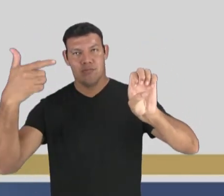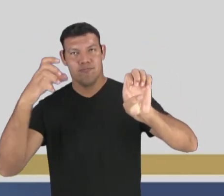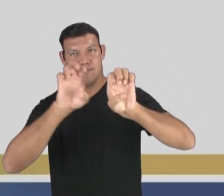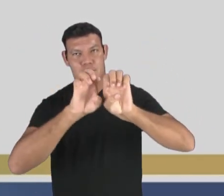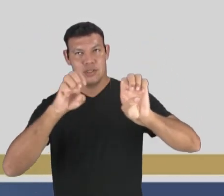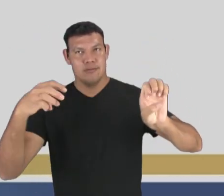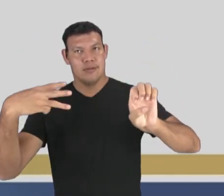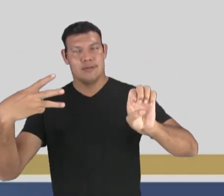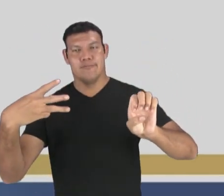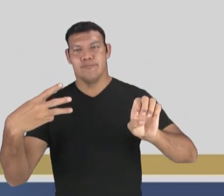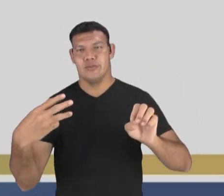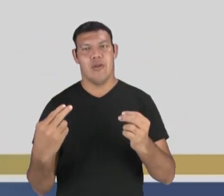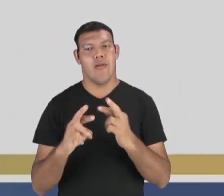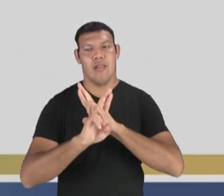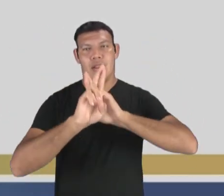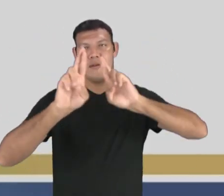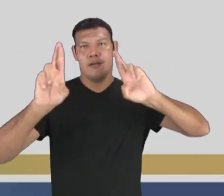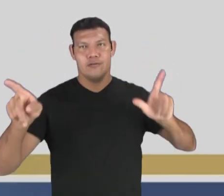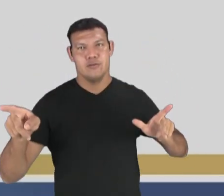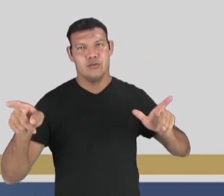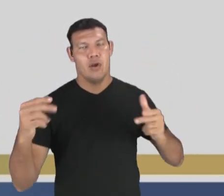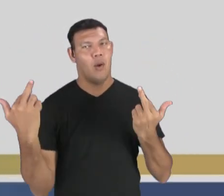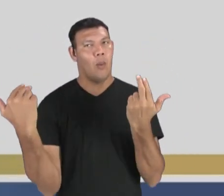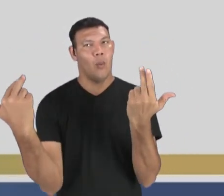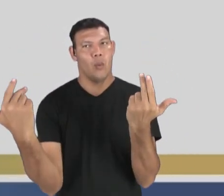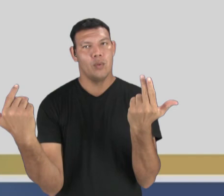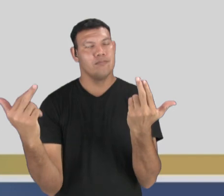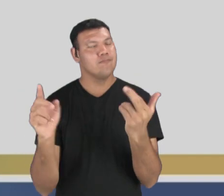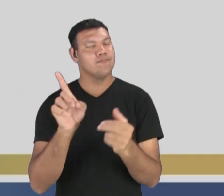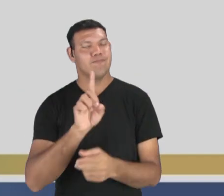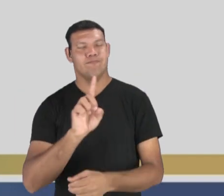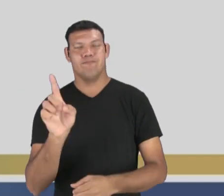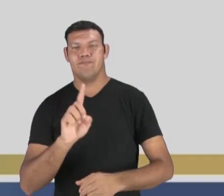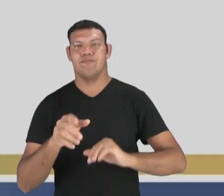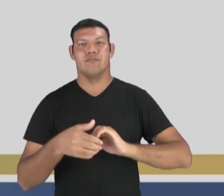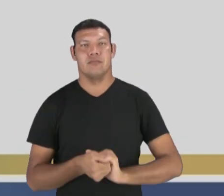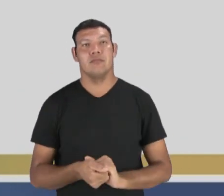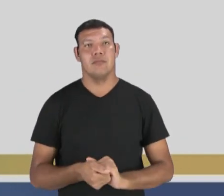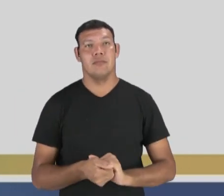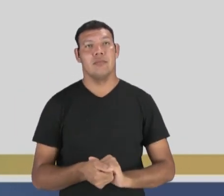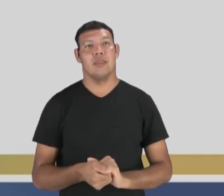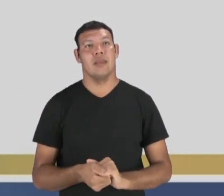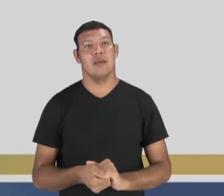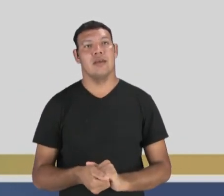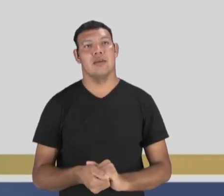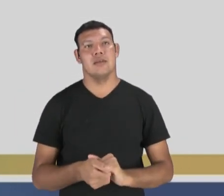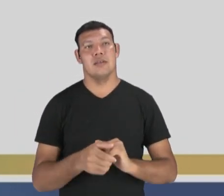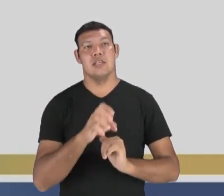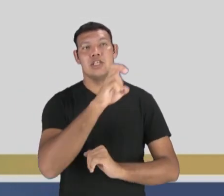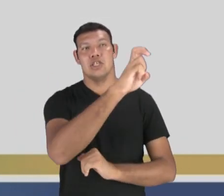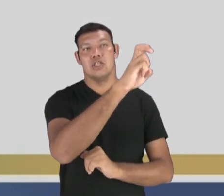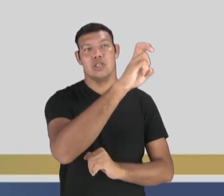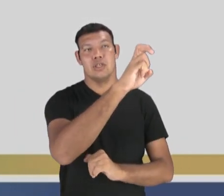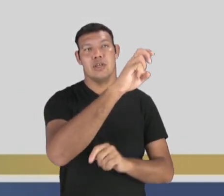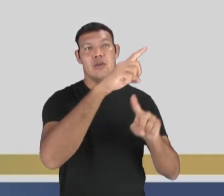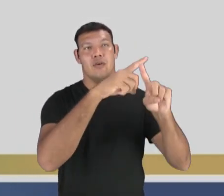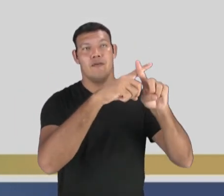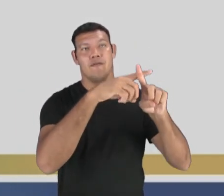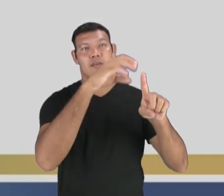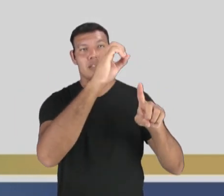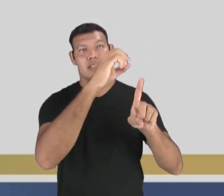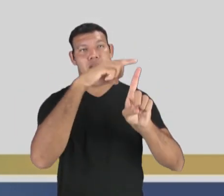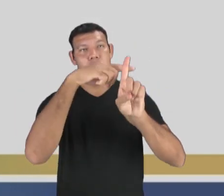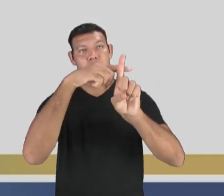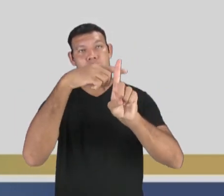obedecer à igualdade. Por exemplo, na primeira equação nós temos ali 5 vezes 0 mais 2 vezes